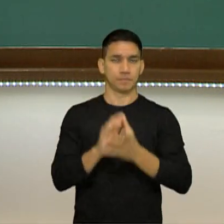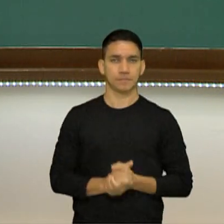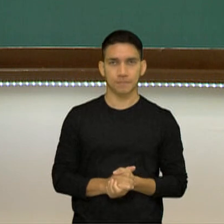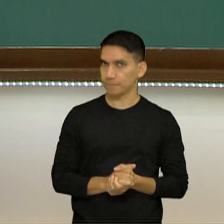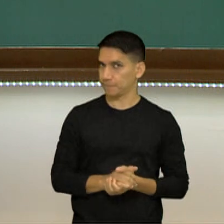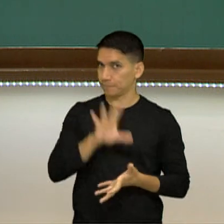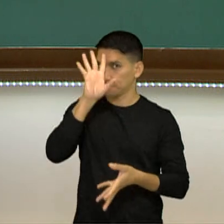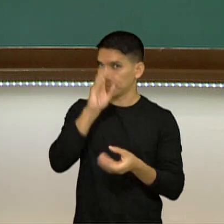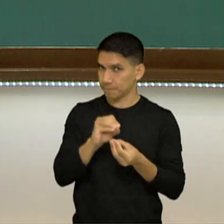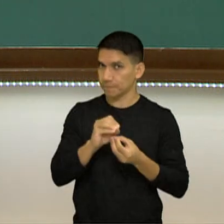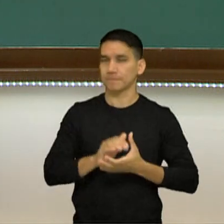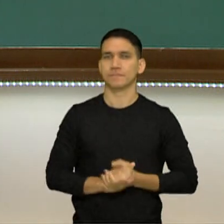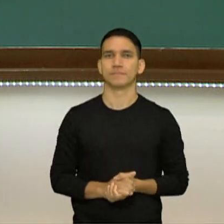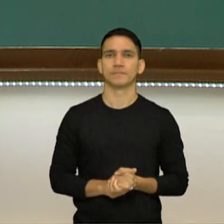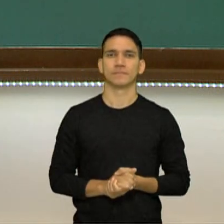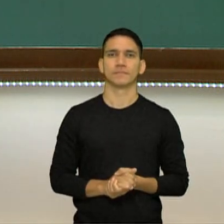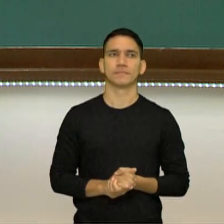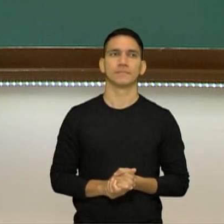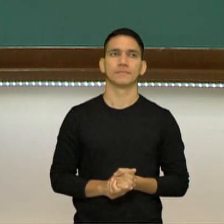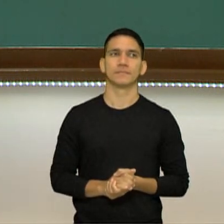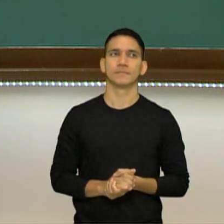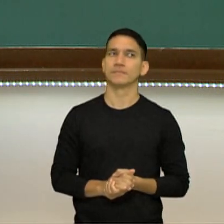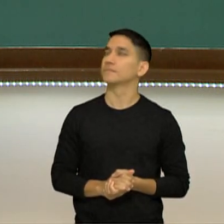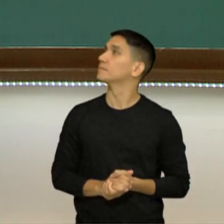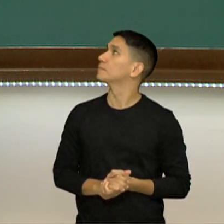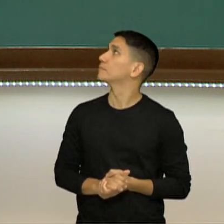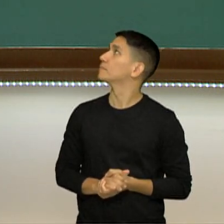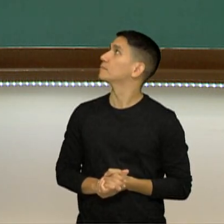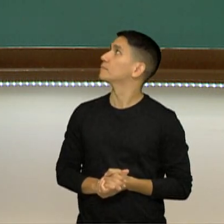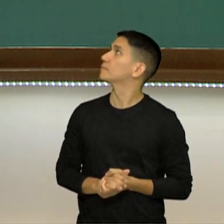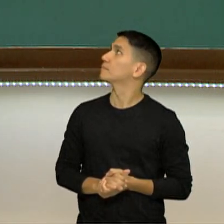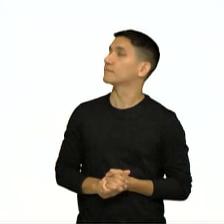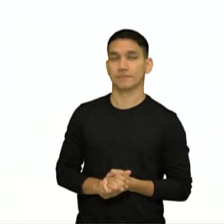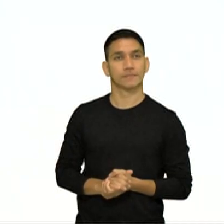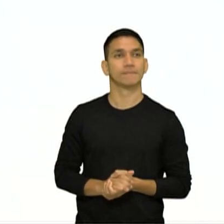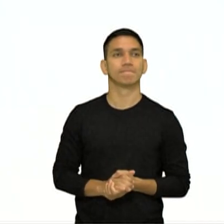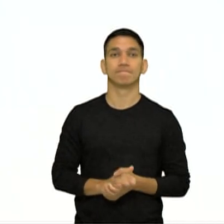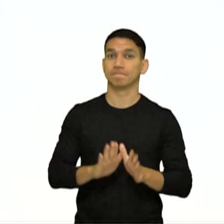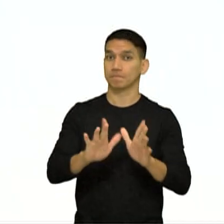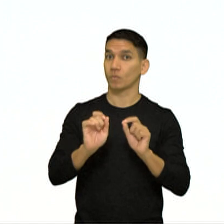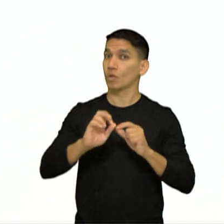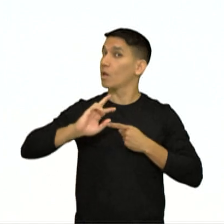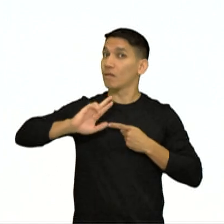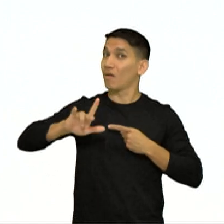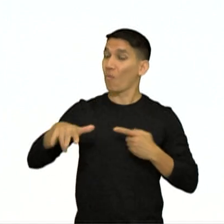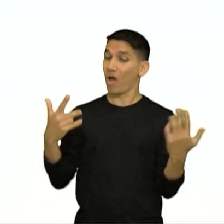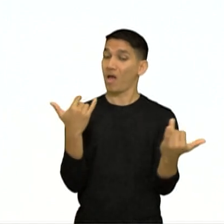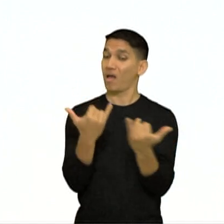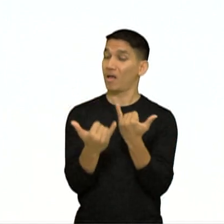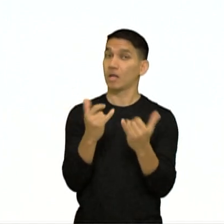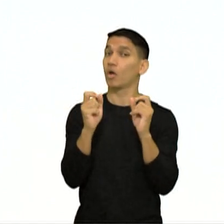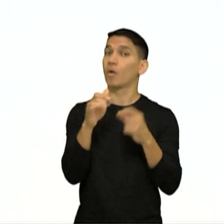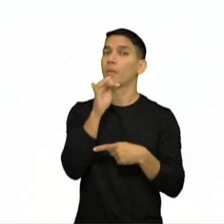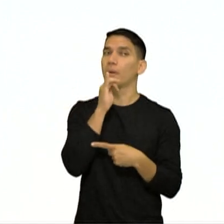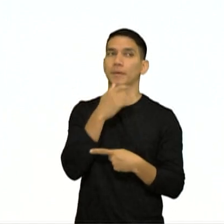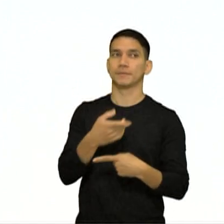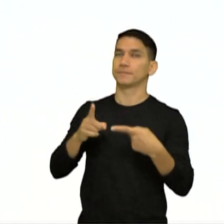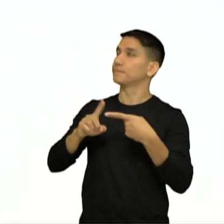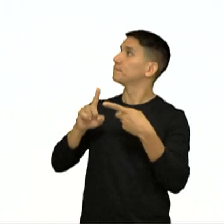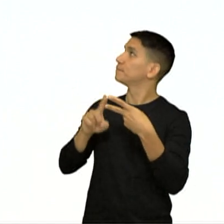em cada letra. Tá? Então, olha só os meus exemplos. 4a ao quadrado b ao quadrado e 7a